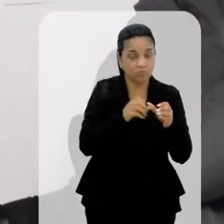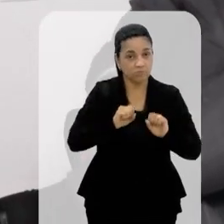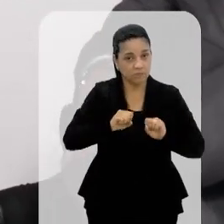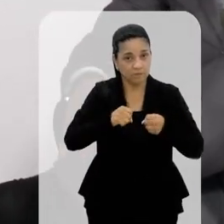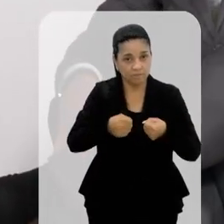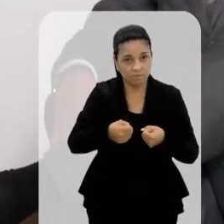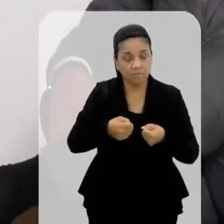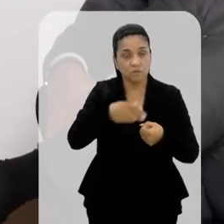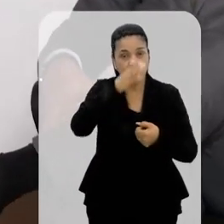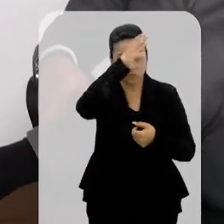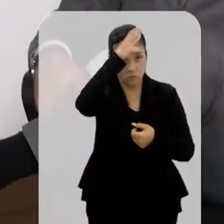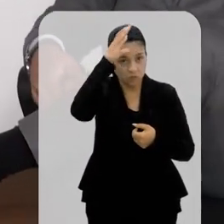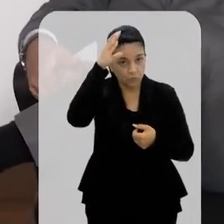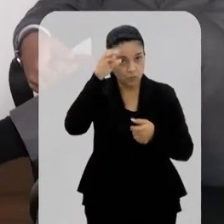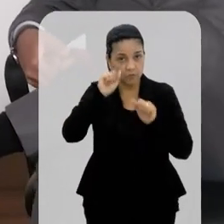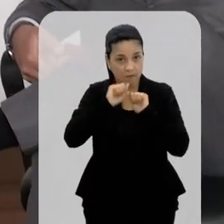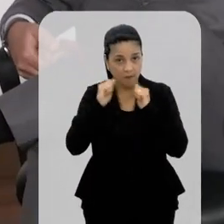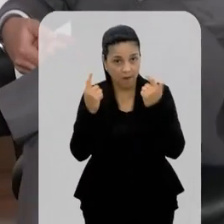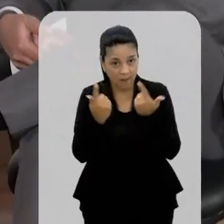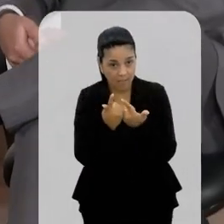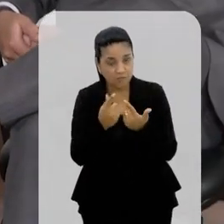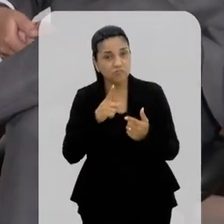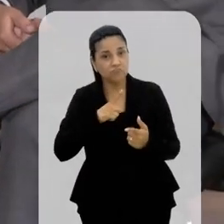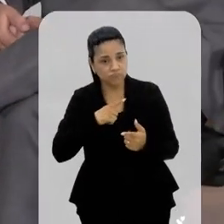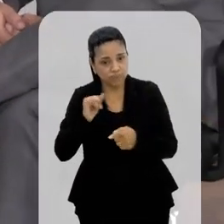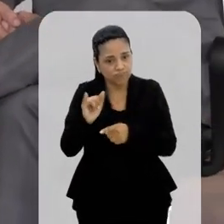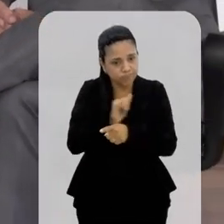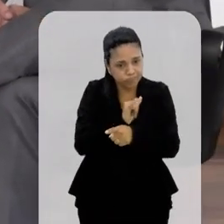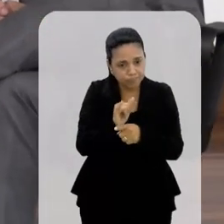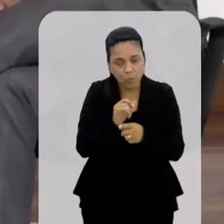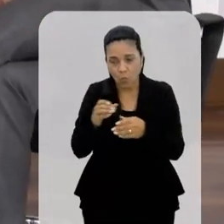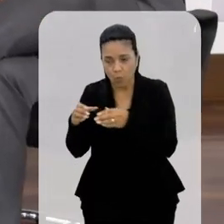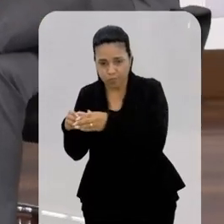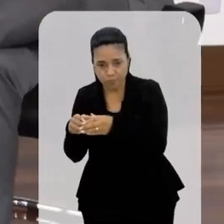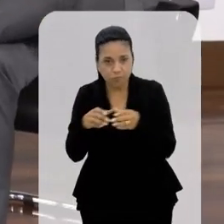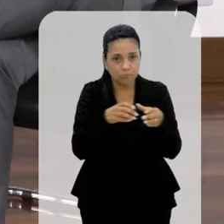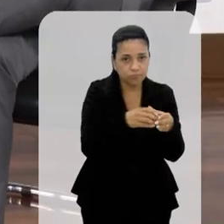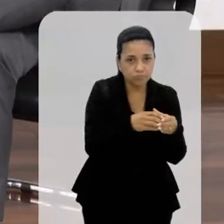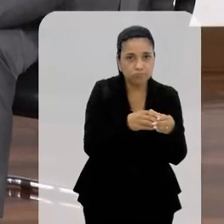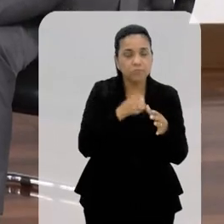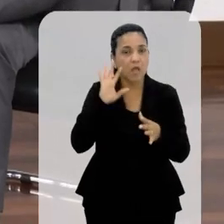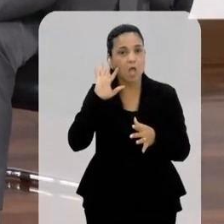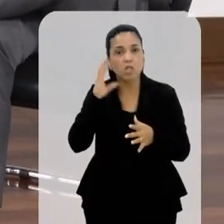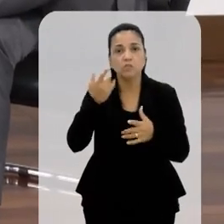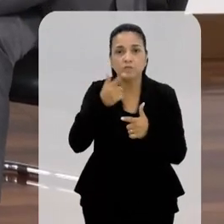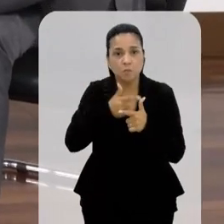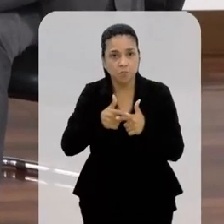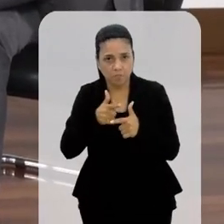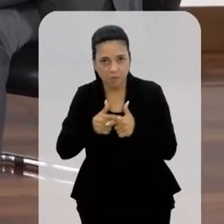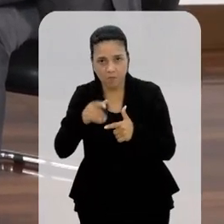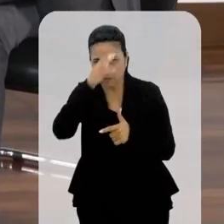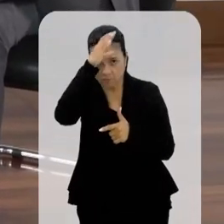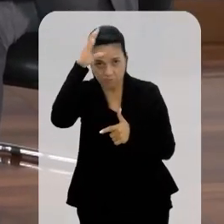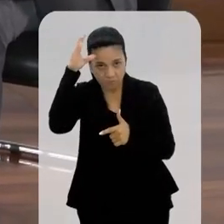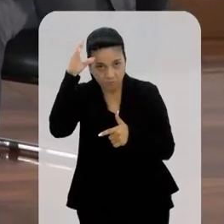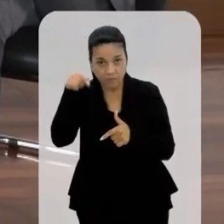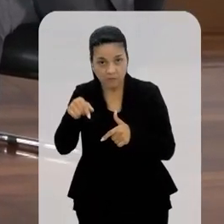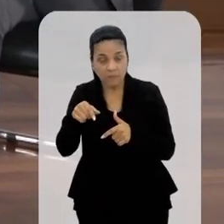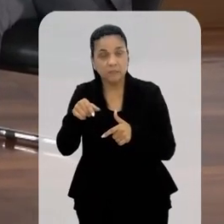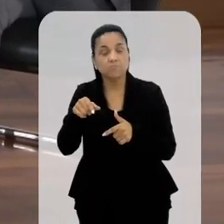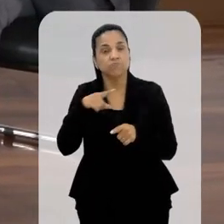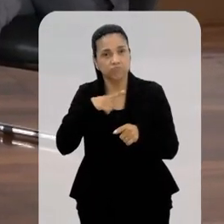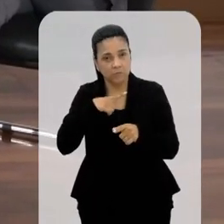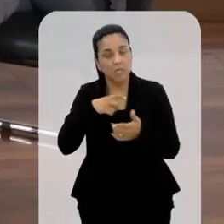do Consumidor da LERJ, que são ferramentas que o cidadão tem para ir lá e se socorrer, tentando resolver o problema, e que tem